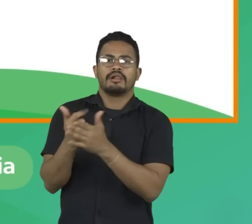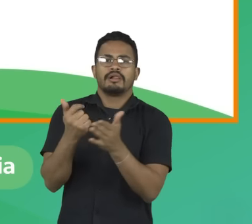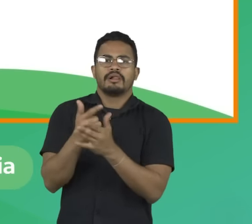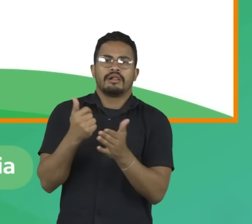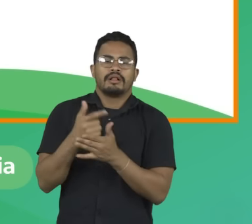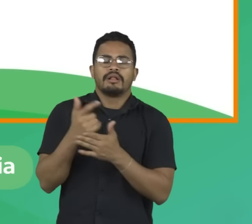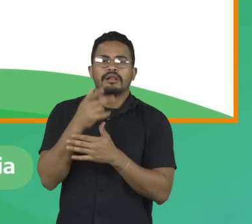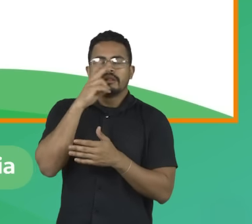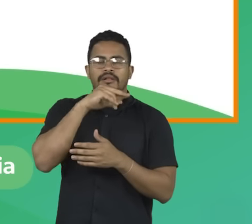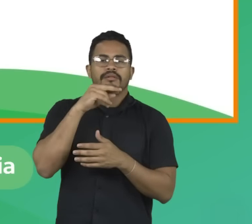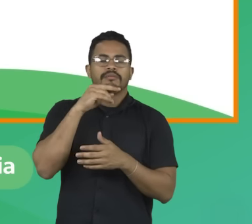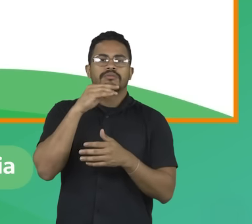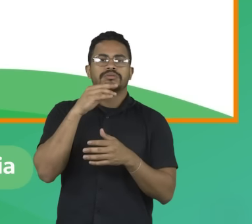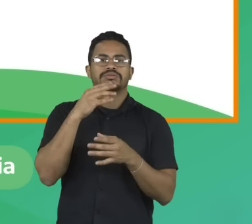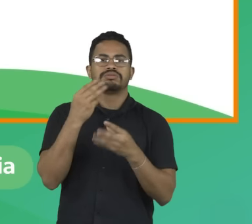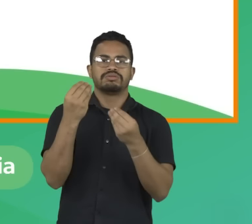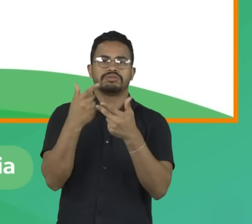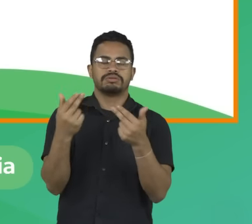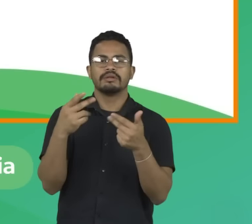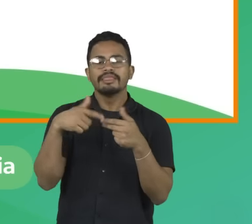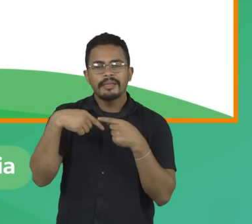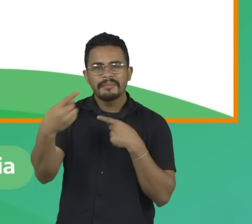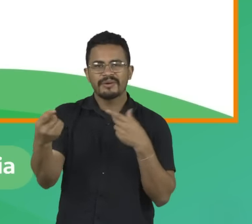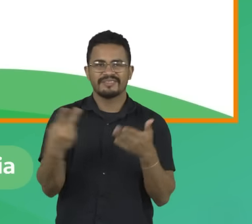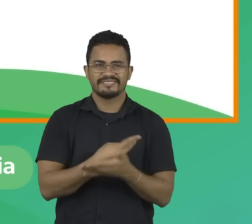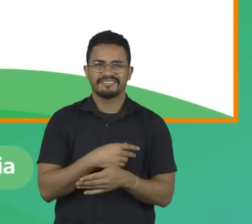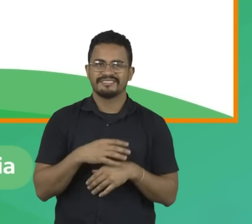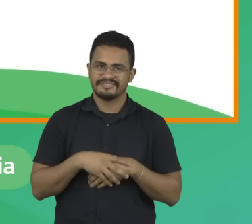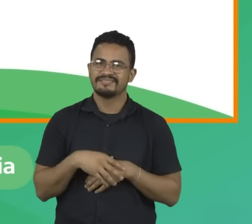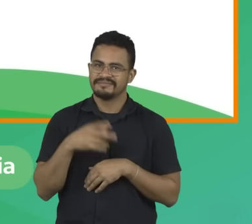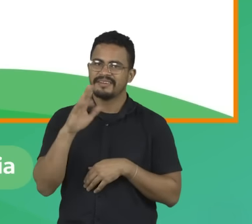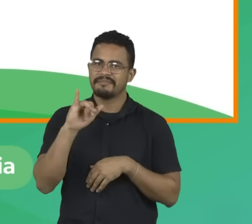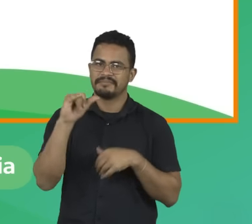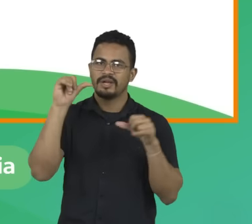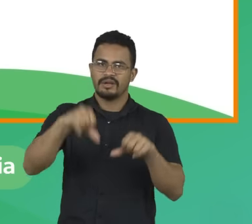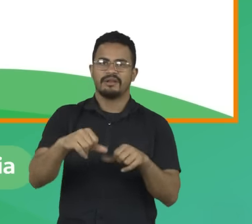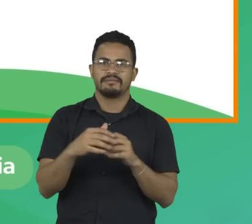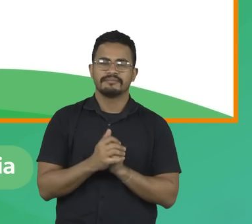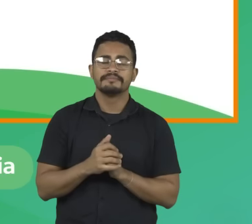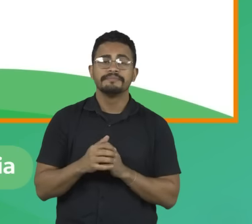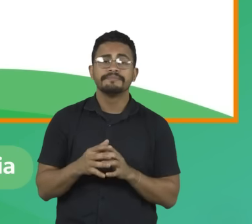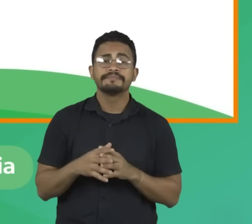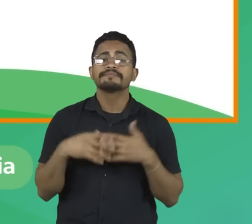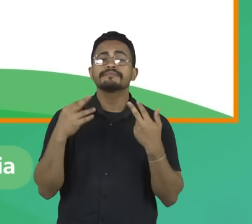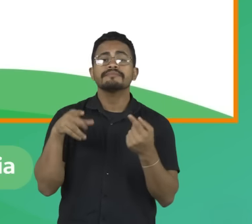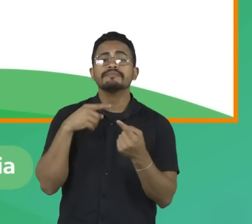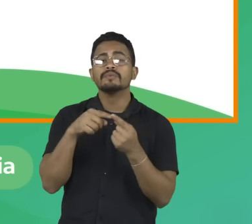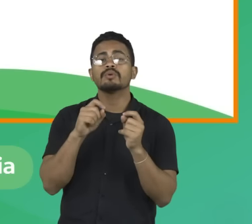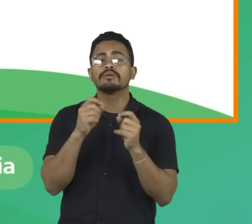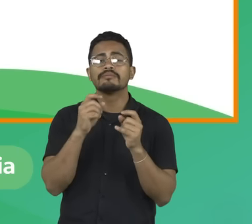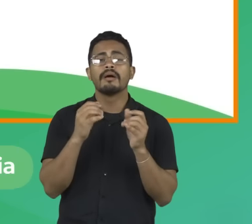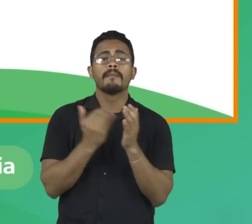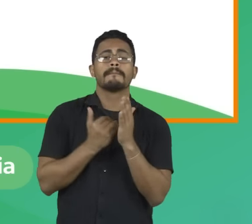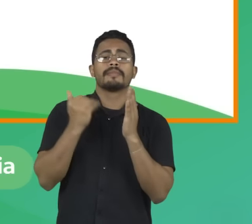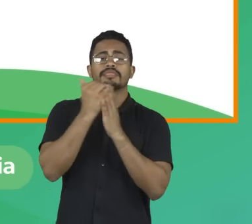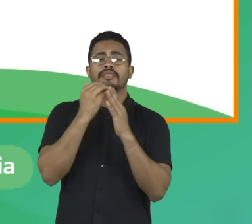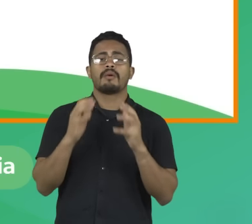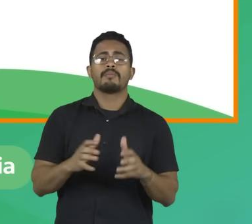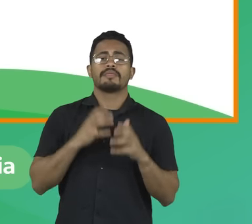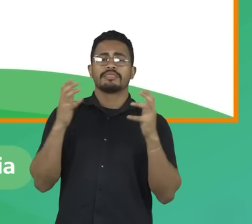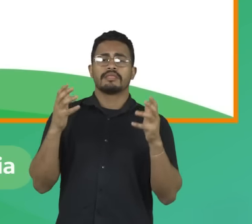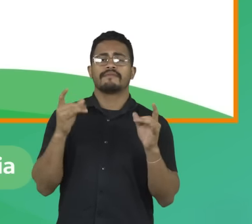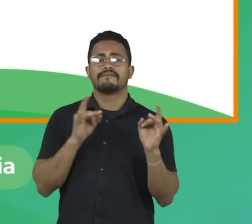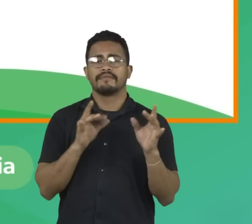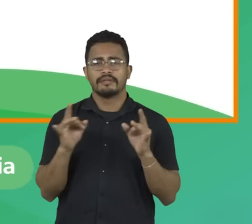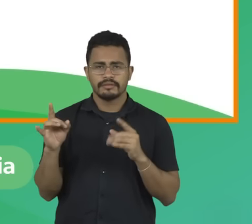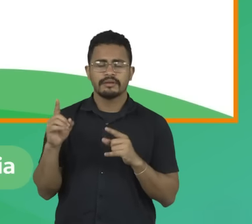depois. E acredite, depois se tornou ainda mais agressiva do que isso. O objetivo era o aumento das vendas, aumento dos lucros, mas